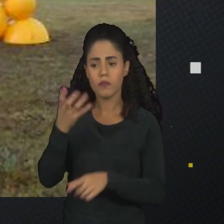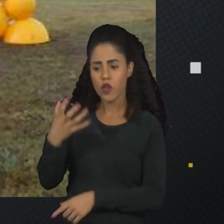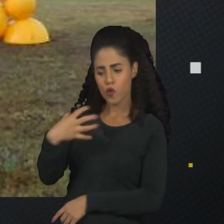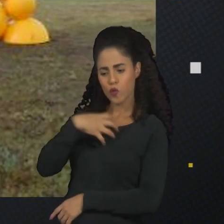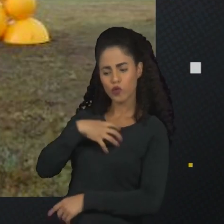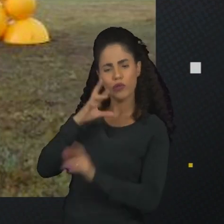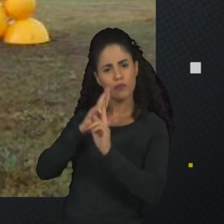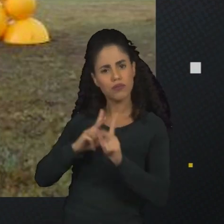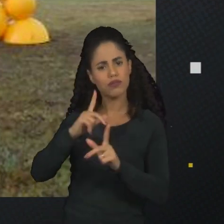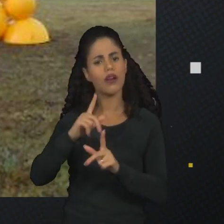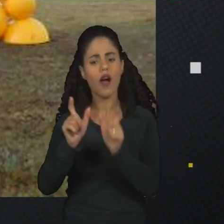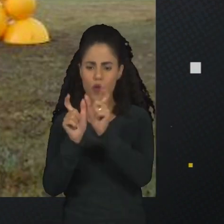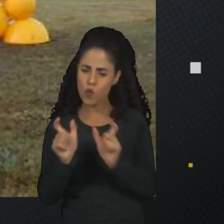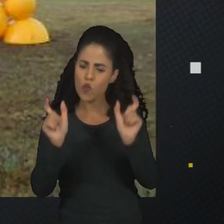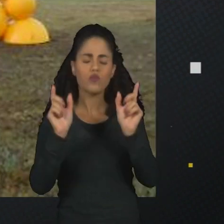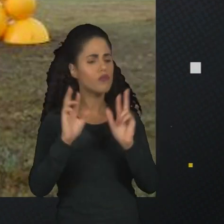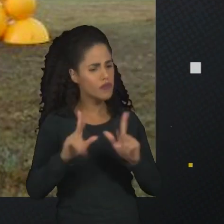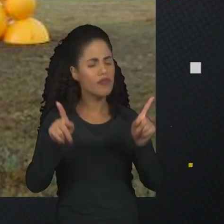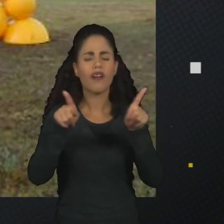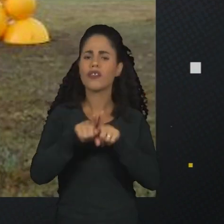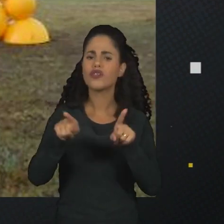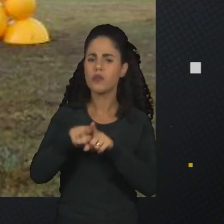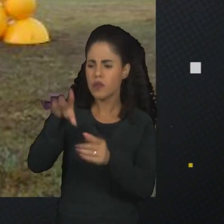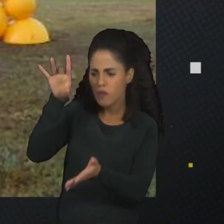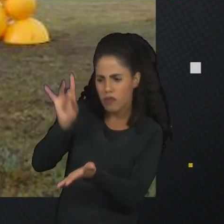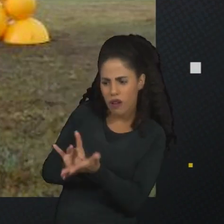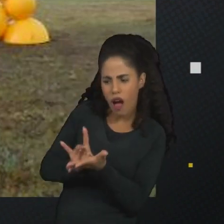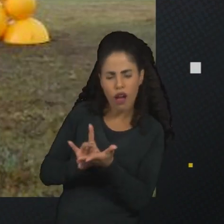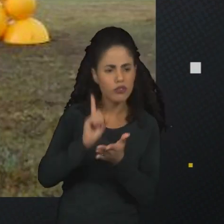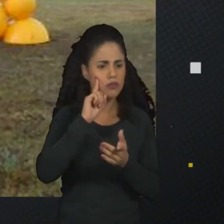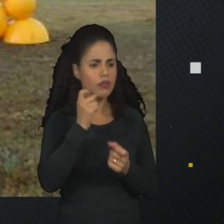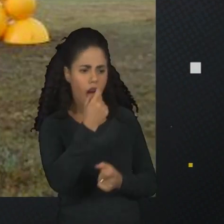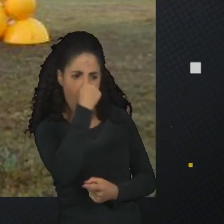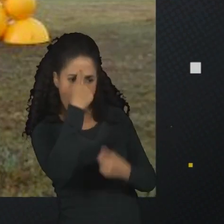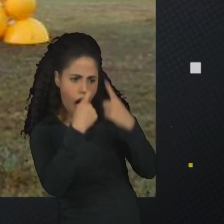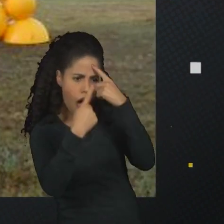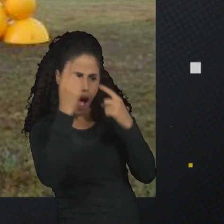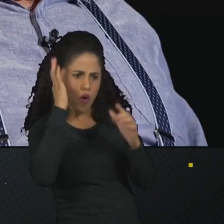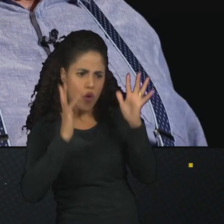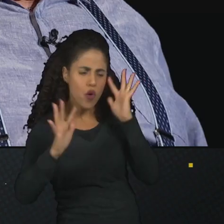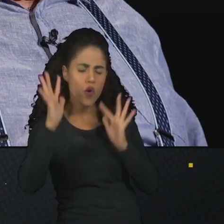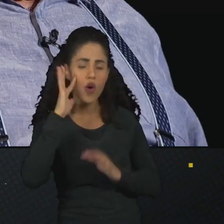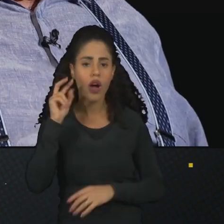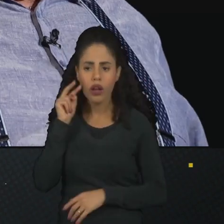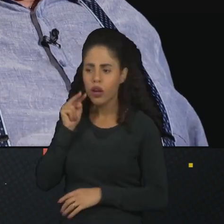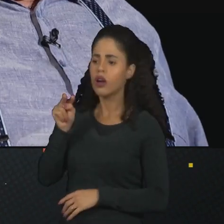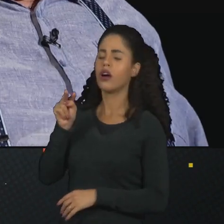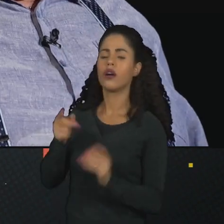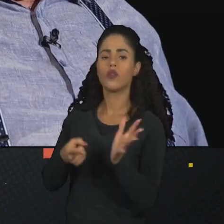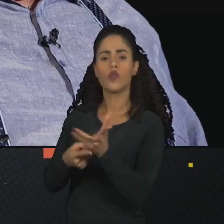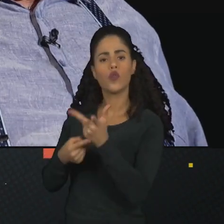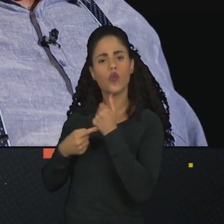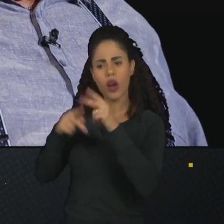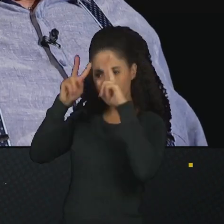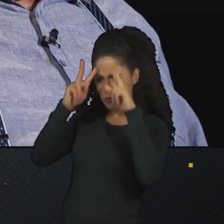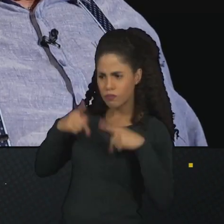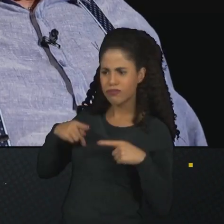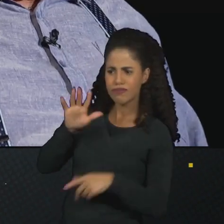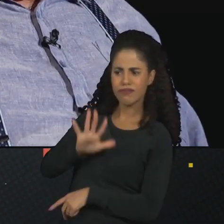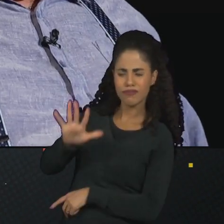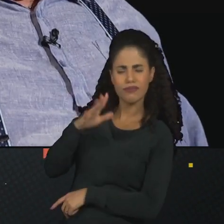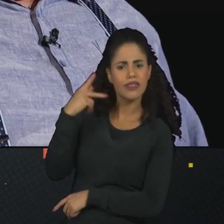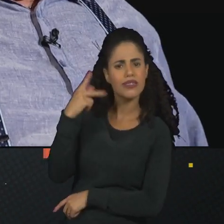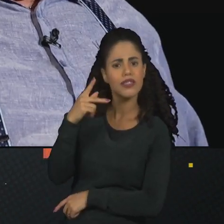nova conceituação do que é real. Eu penso então que a arte no ser humano tem o